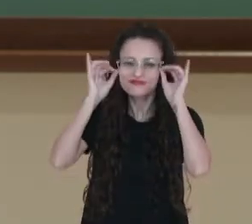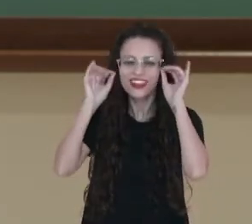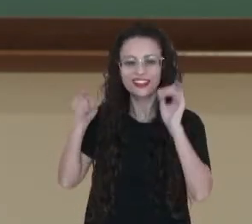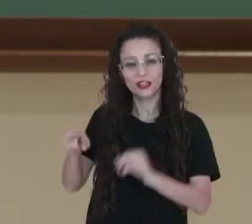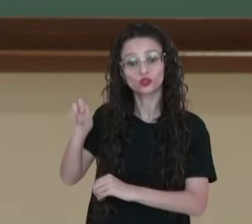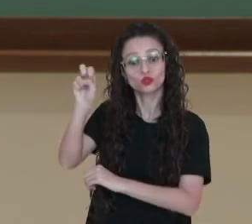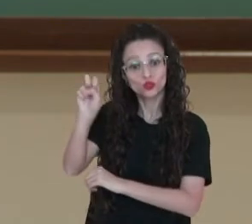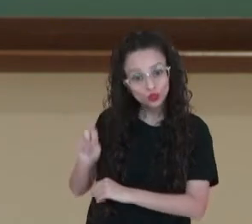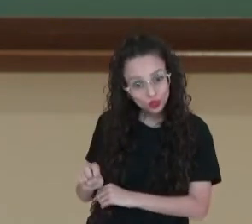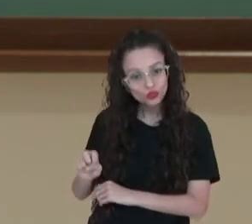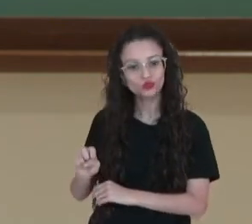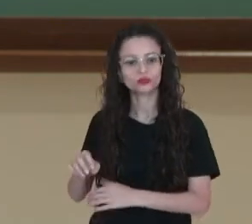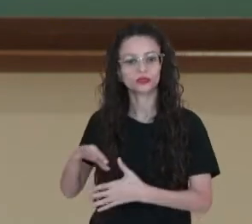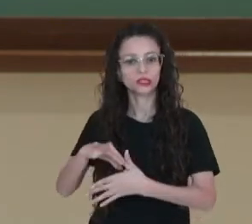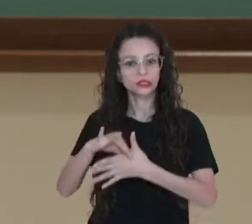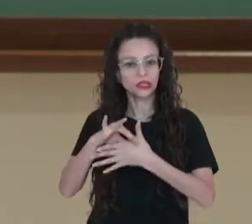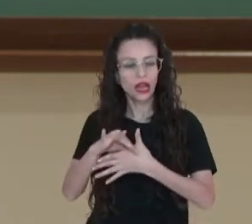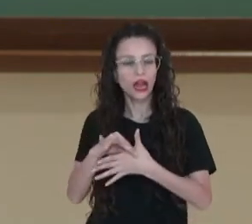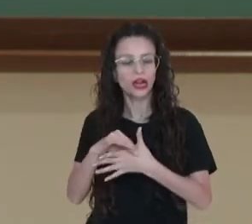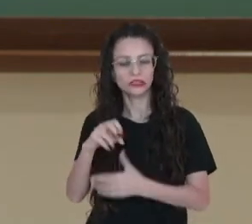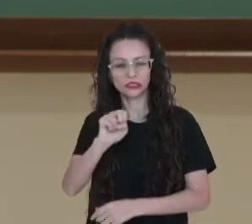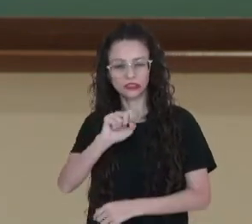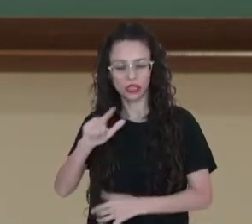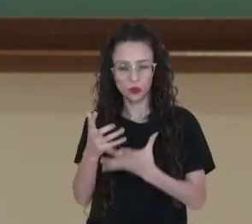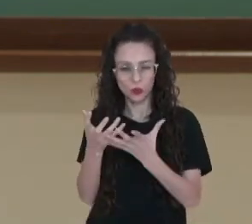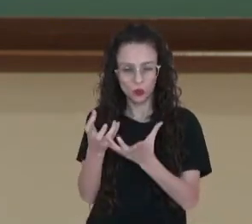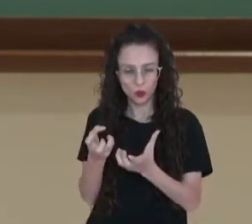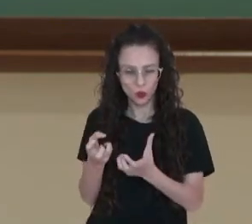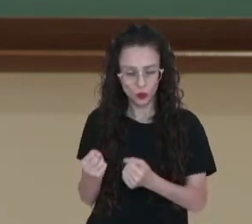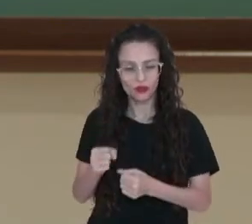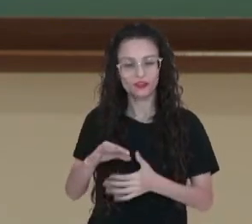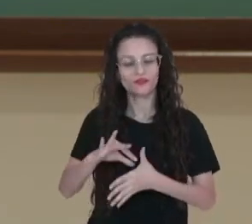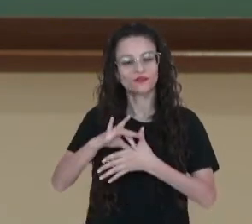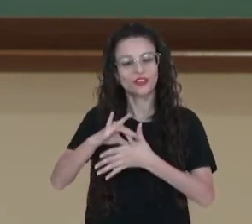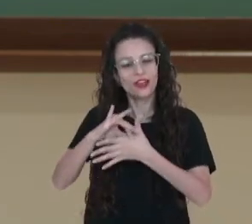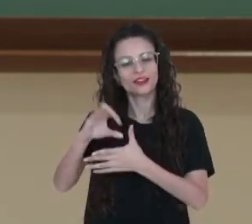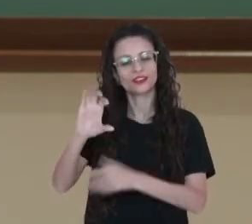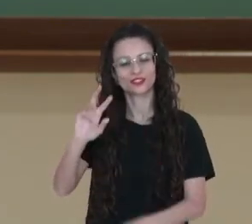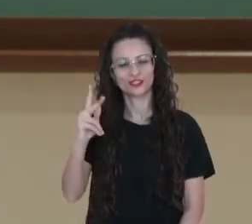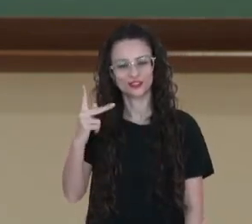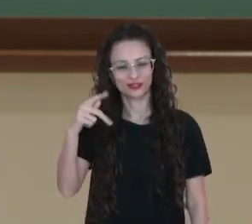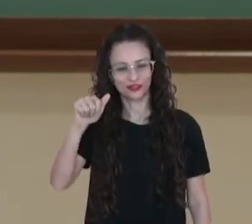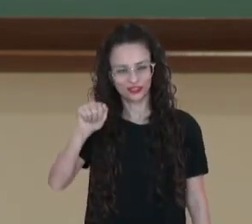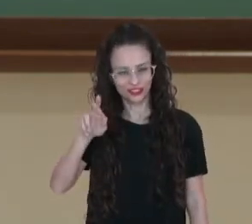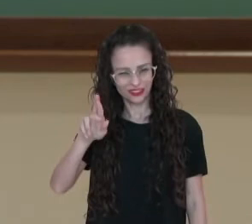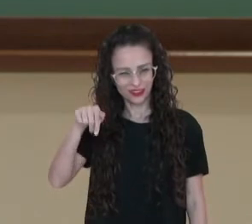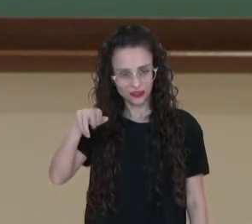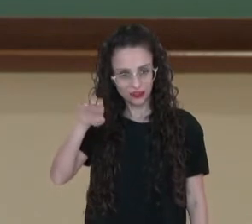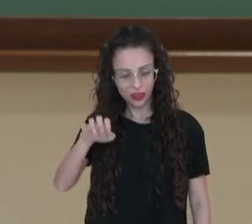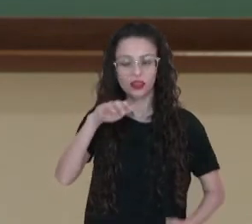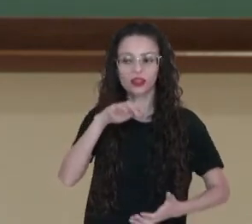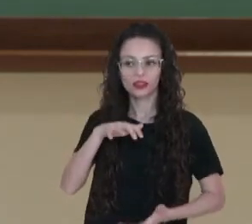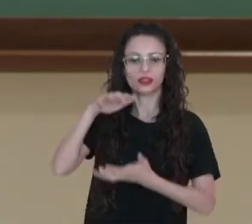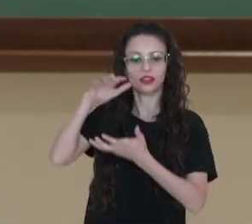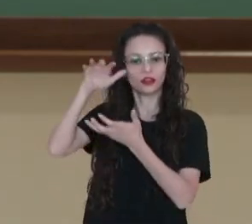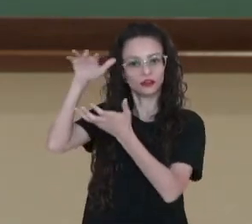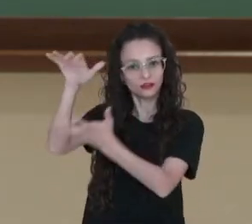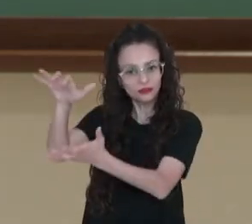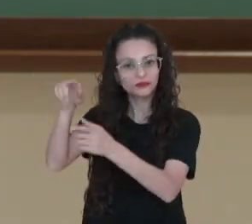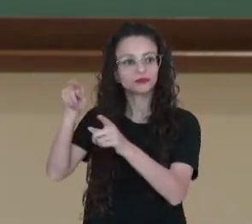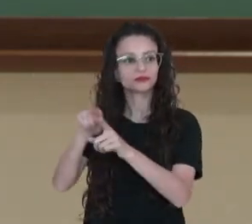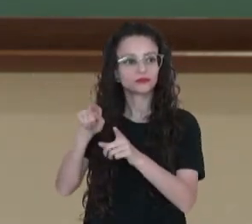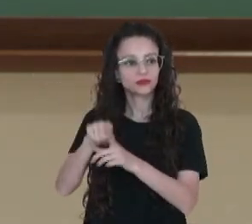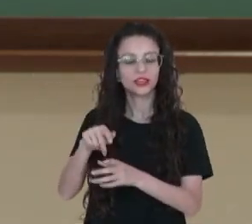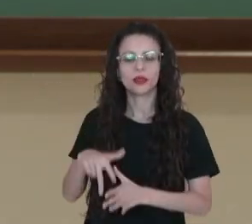sul, onde a carne era salgada e seca e feito charque, então esse charque era levado também no lombo